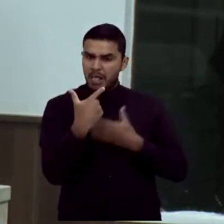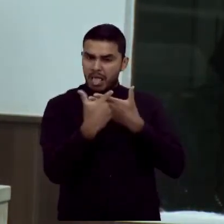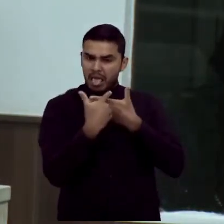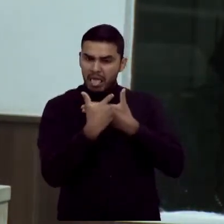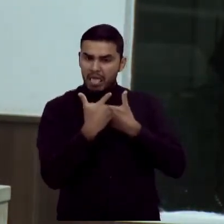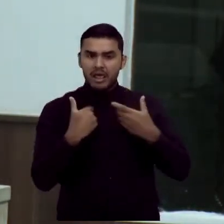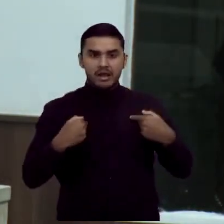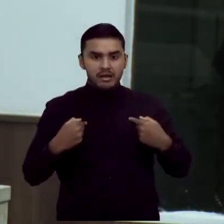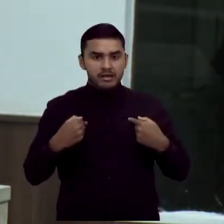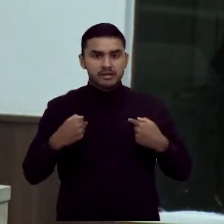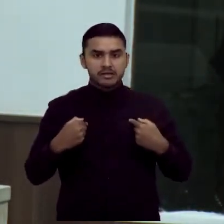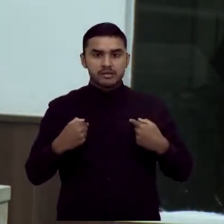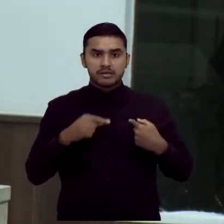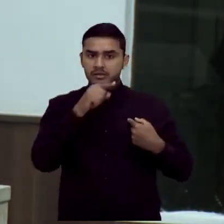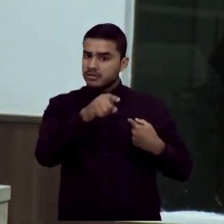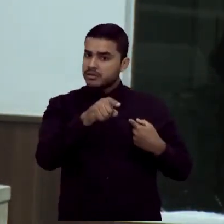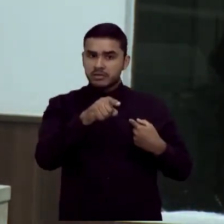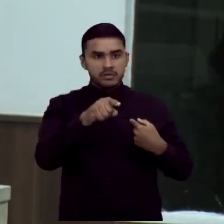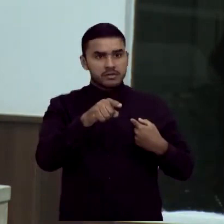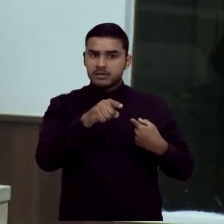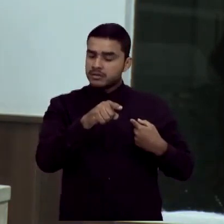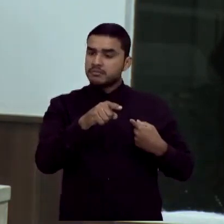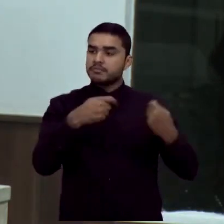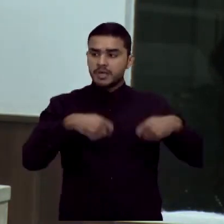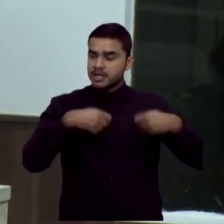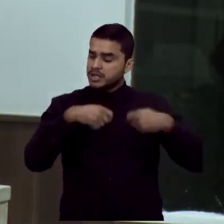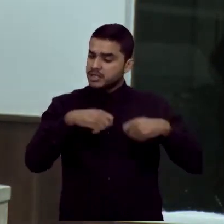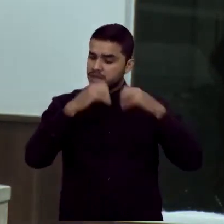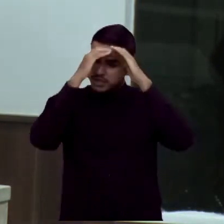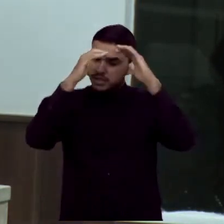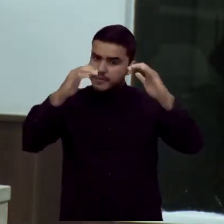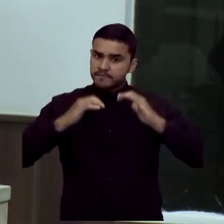chamando a atenção no microfone, não. Não tem moral, nem passado, nem história.